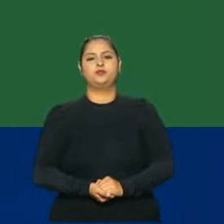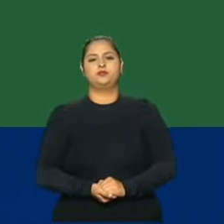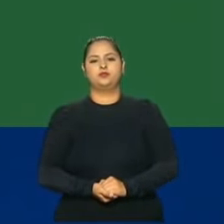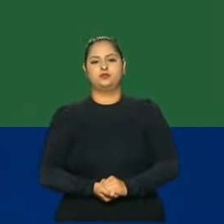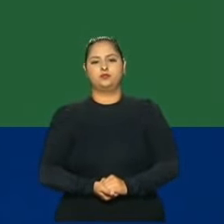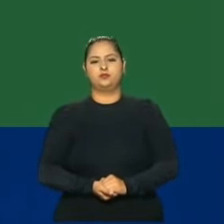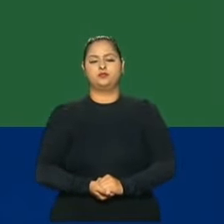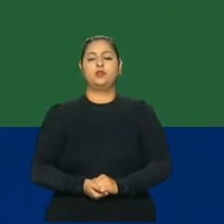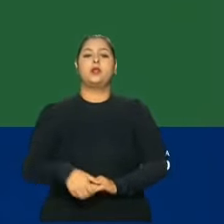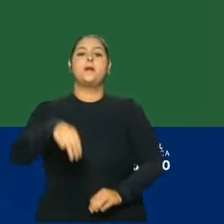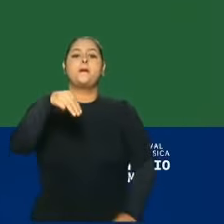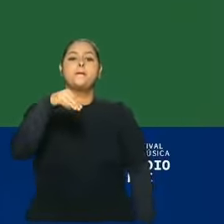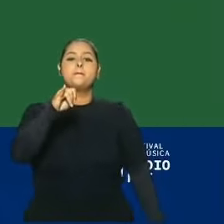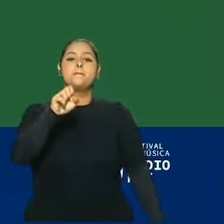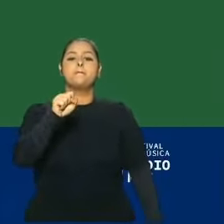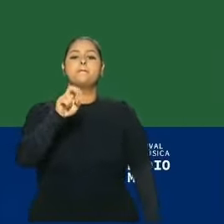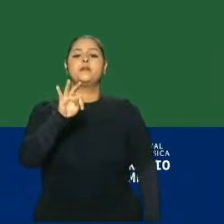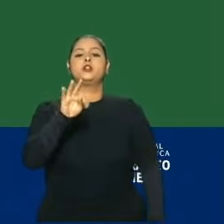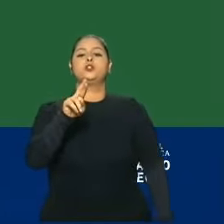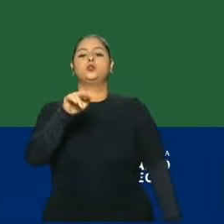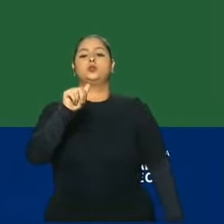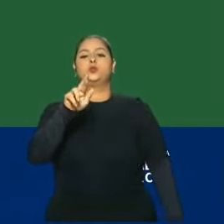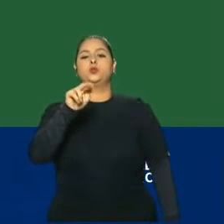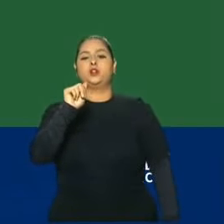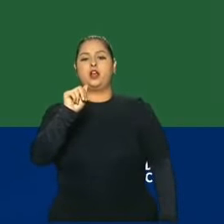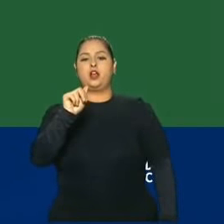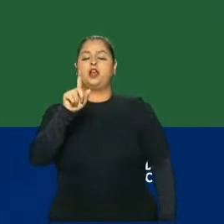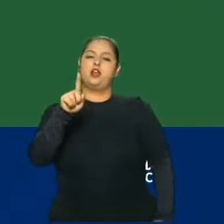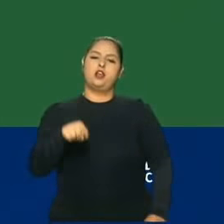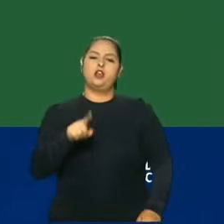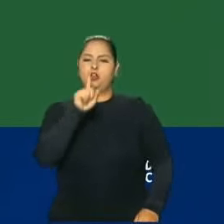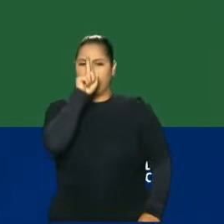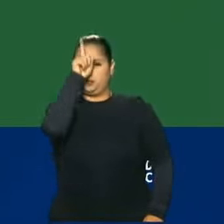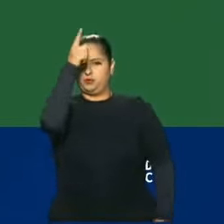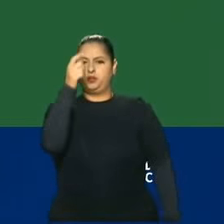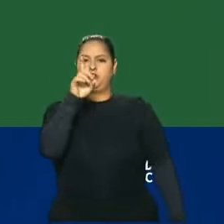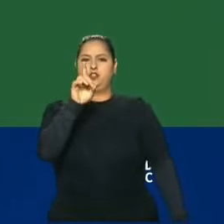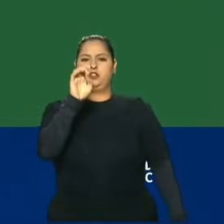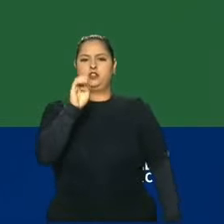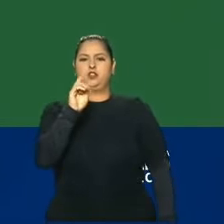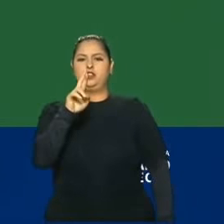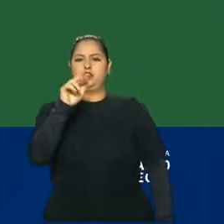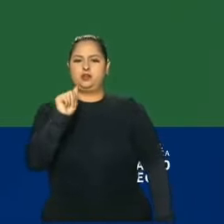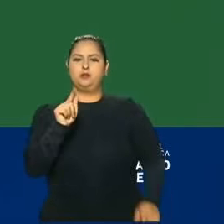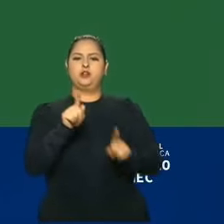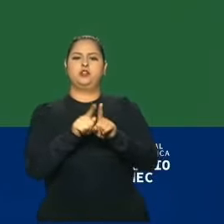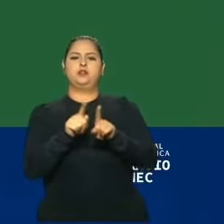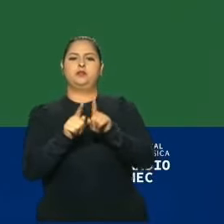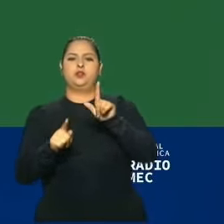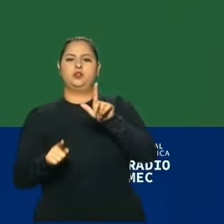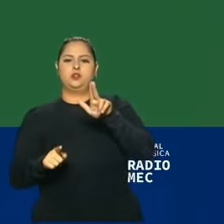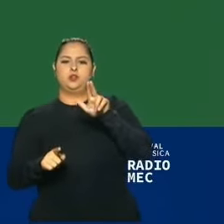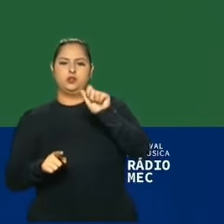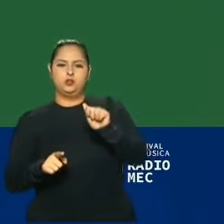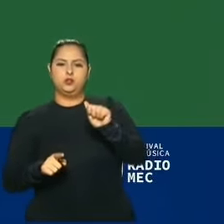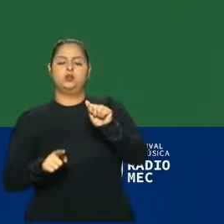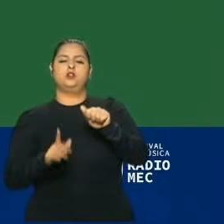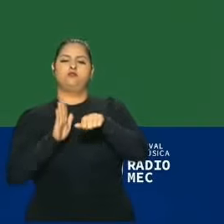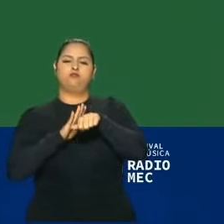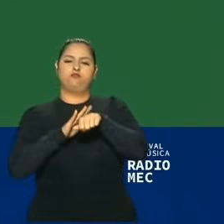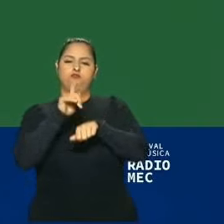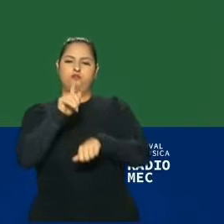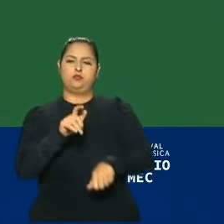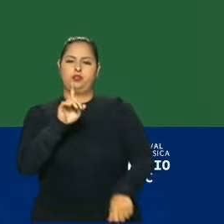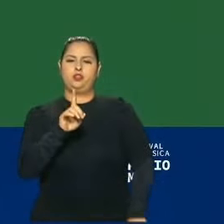verde, vermelho com azul. Misturar, misturar. Autoria Débora de Sá e Lua Barreto. Interpretação Débora de Sá.